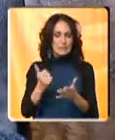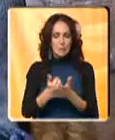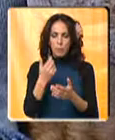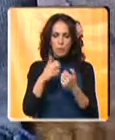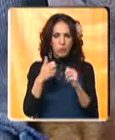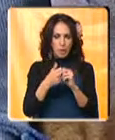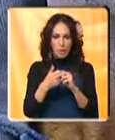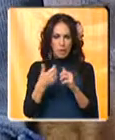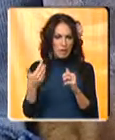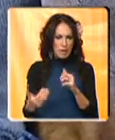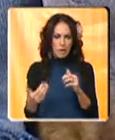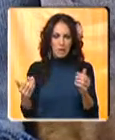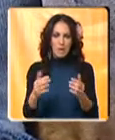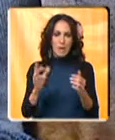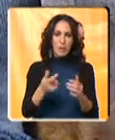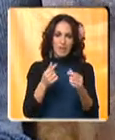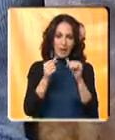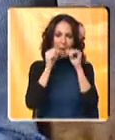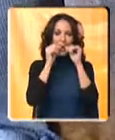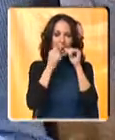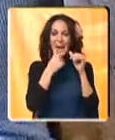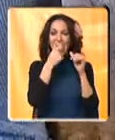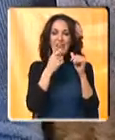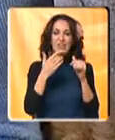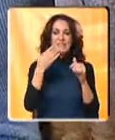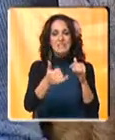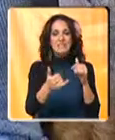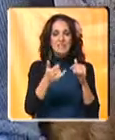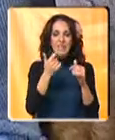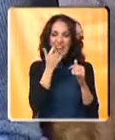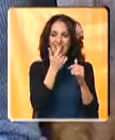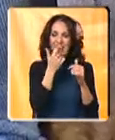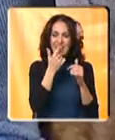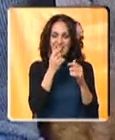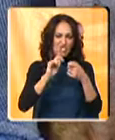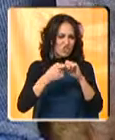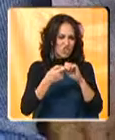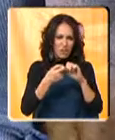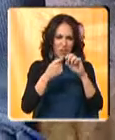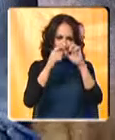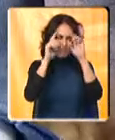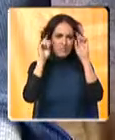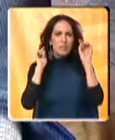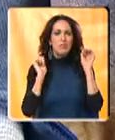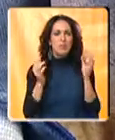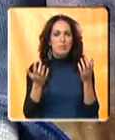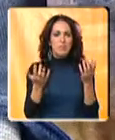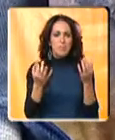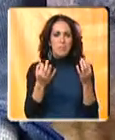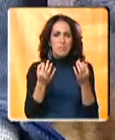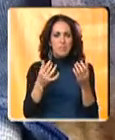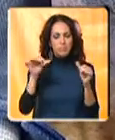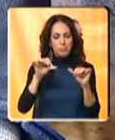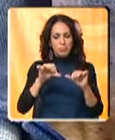boca e sempre que eu metia um aparelho, os dentes seguintes eram logo estragados pelo aparelho. Foi